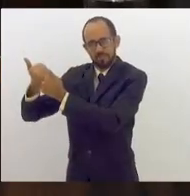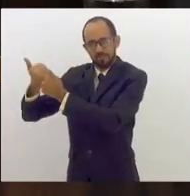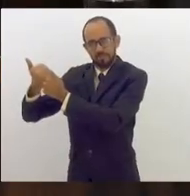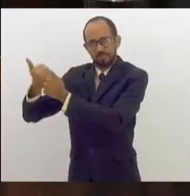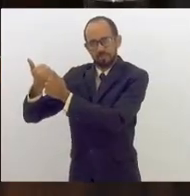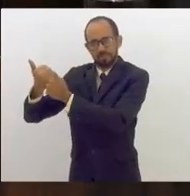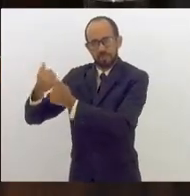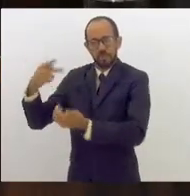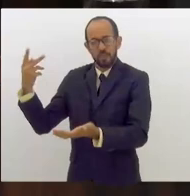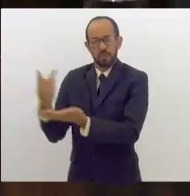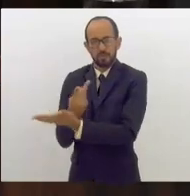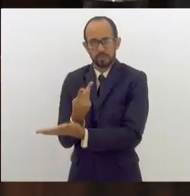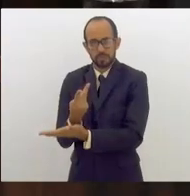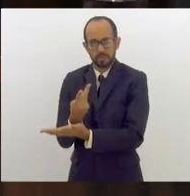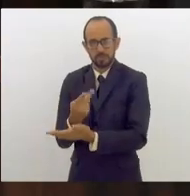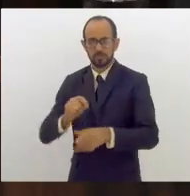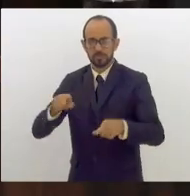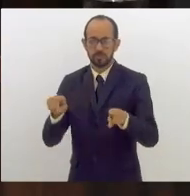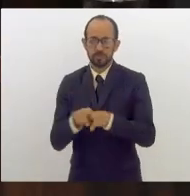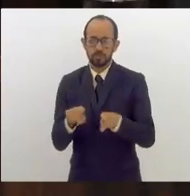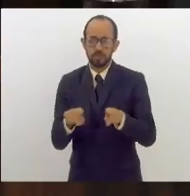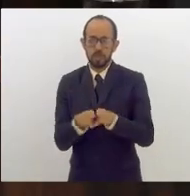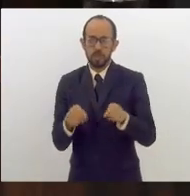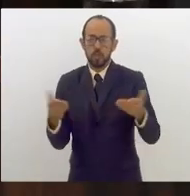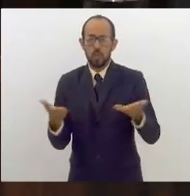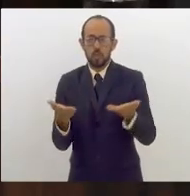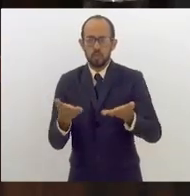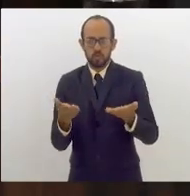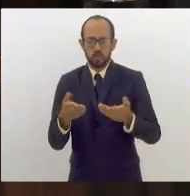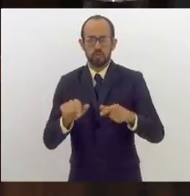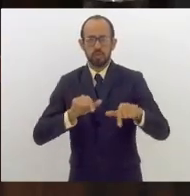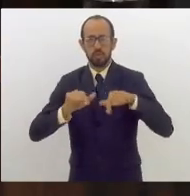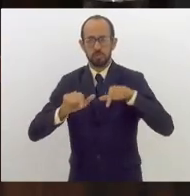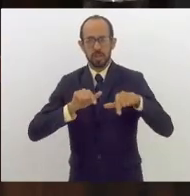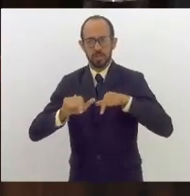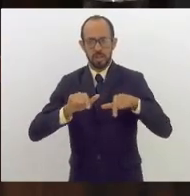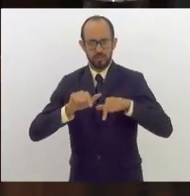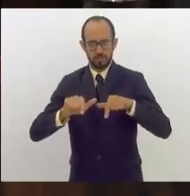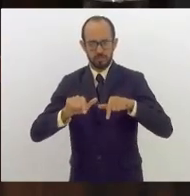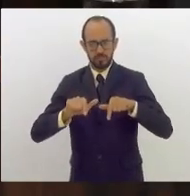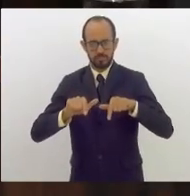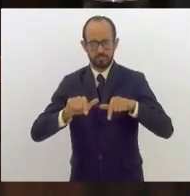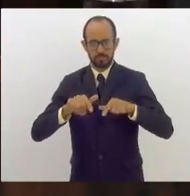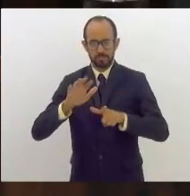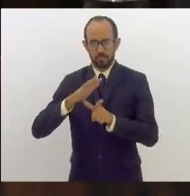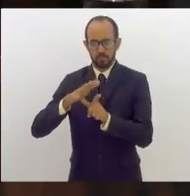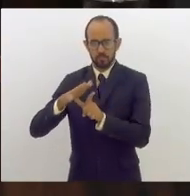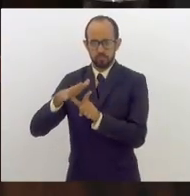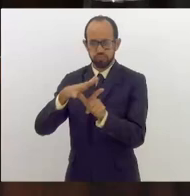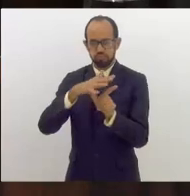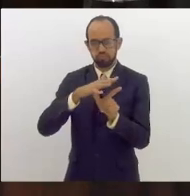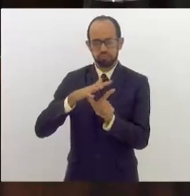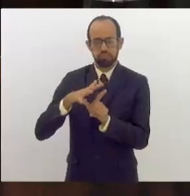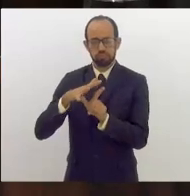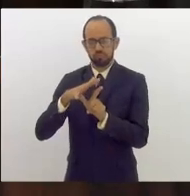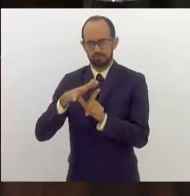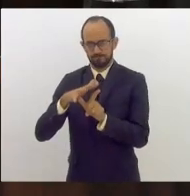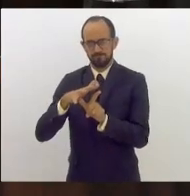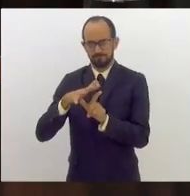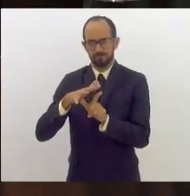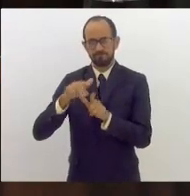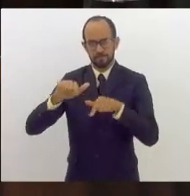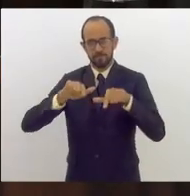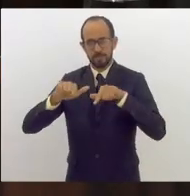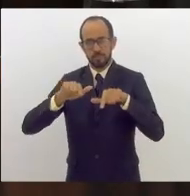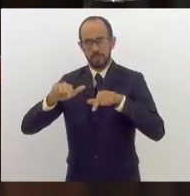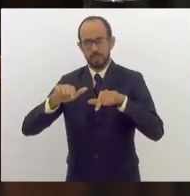Episódio e que também hoje prestava serviços no Comando de Operações aéreas ele que era também o